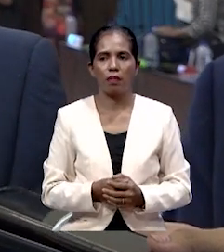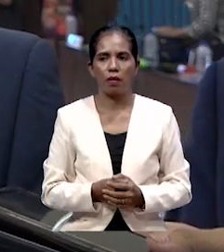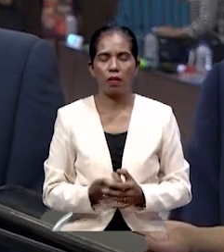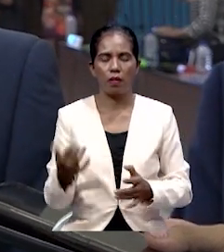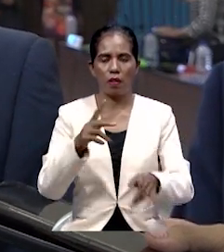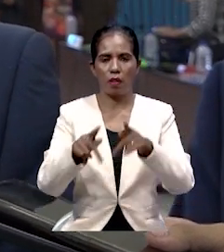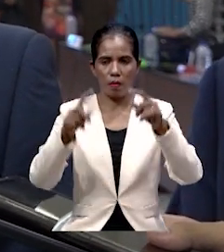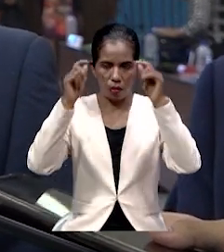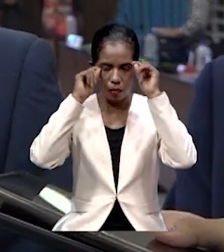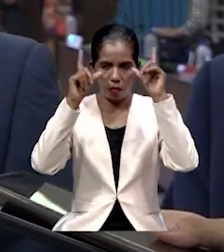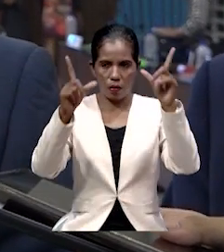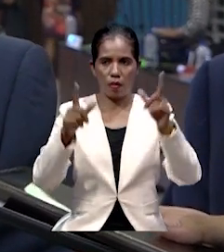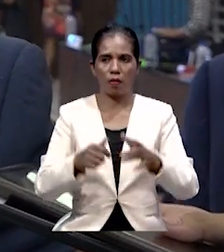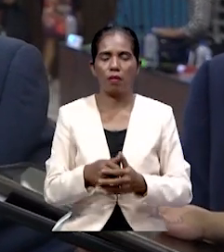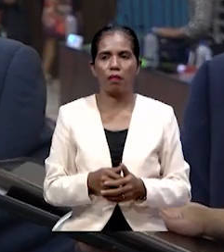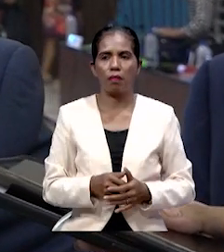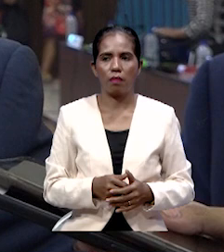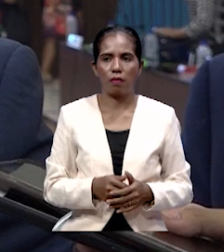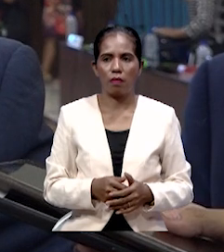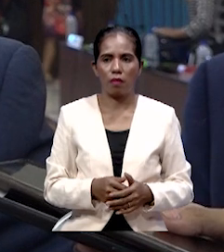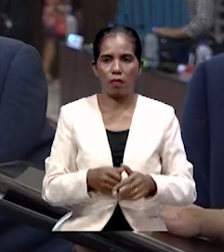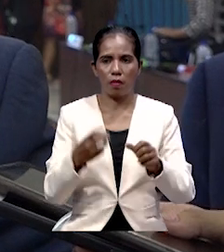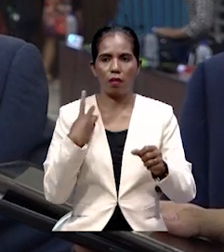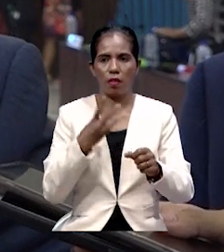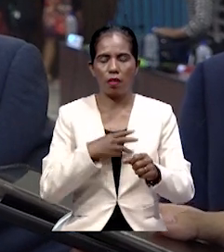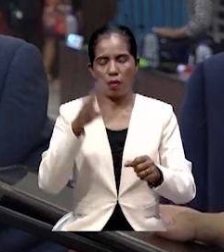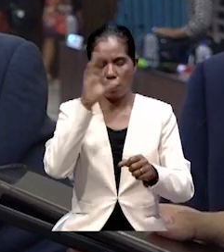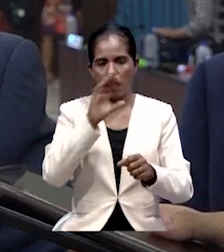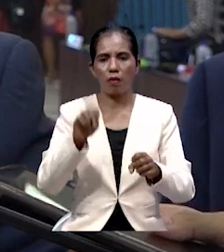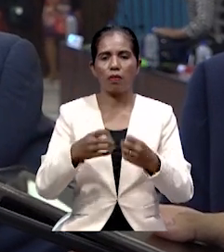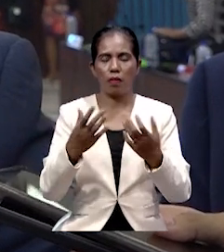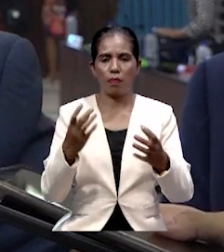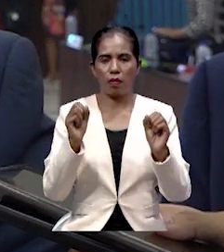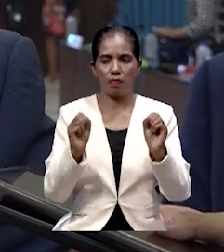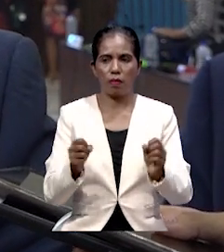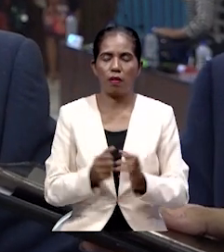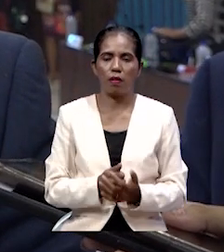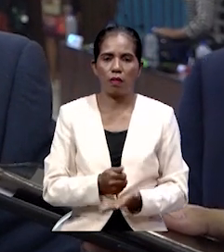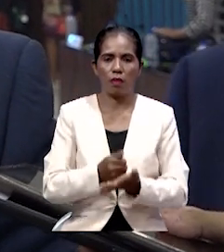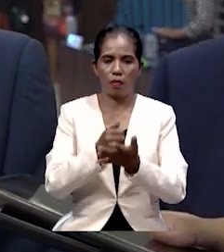cidadão timorense, idane condições serne beka ita buka ita atu